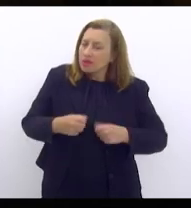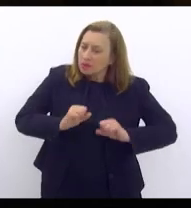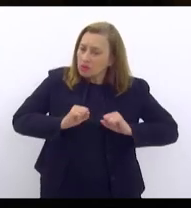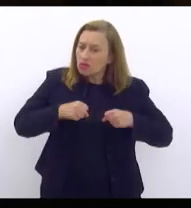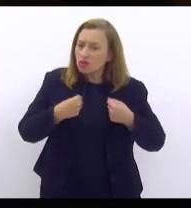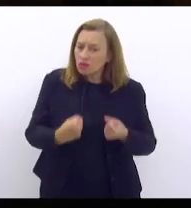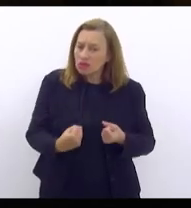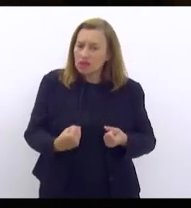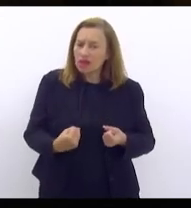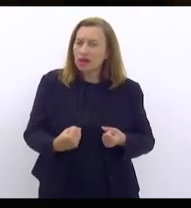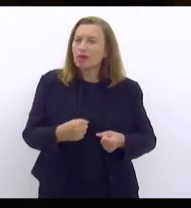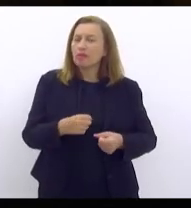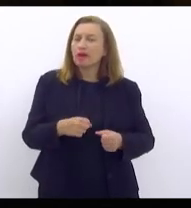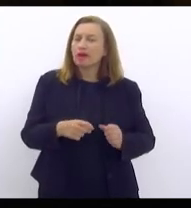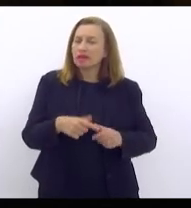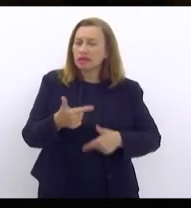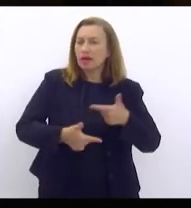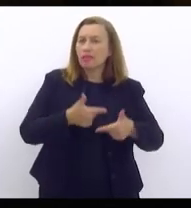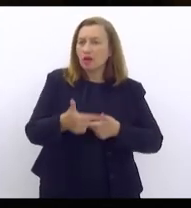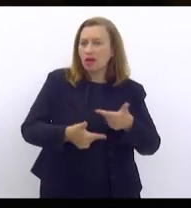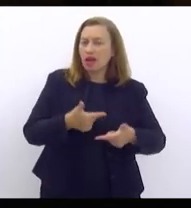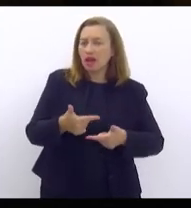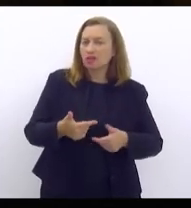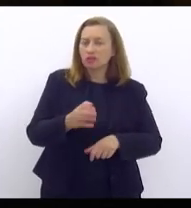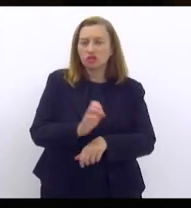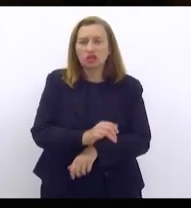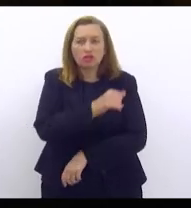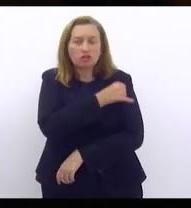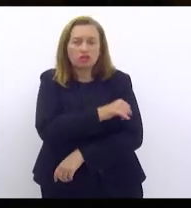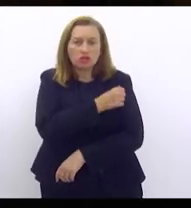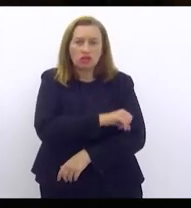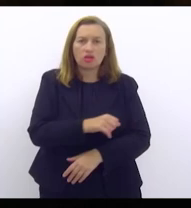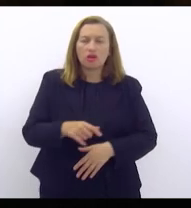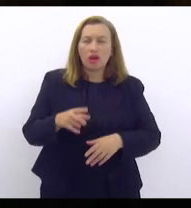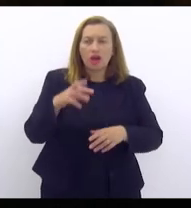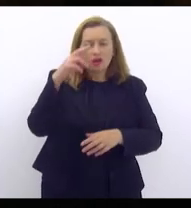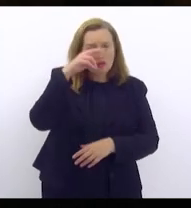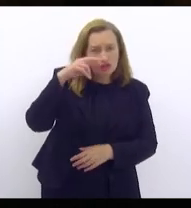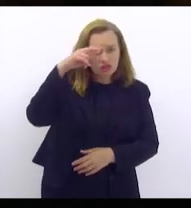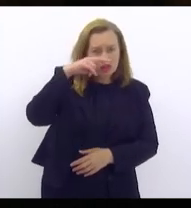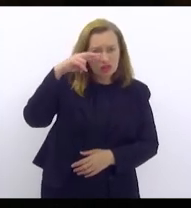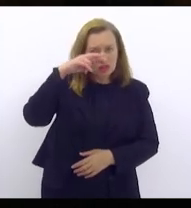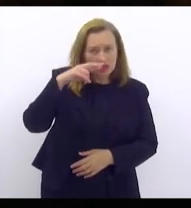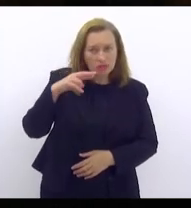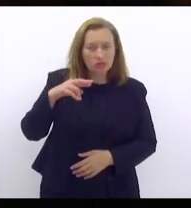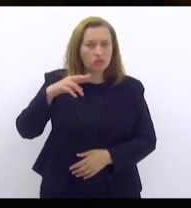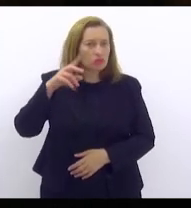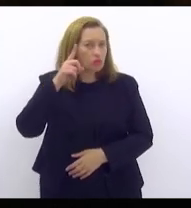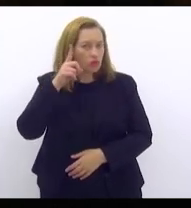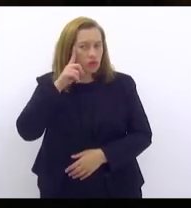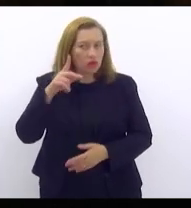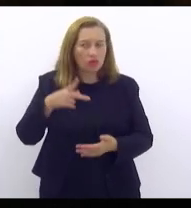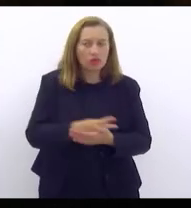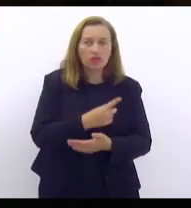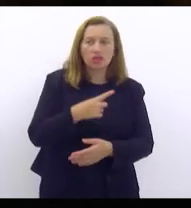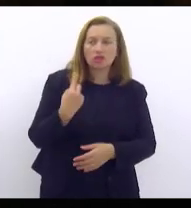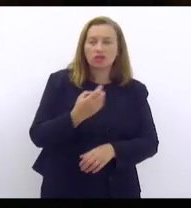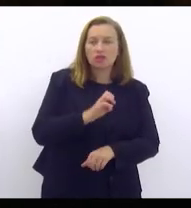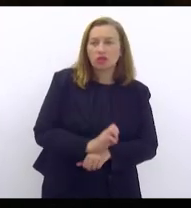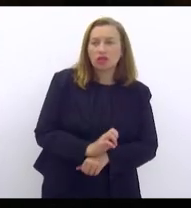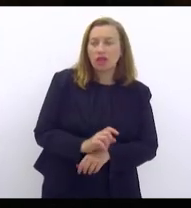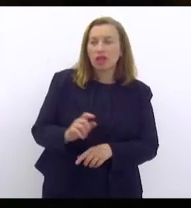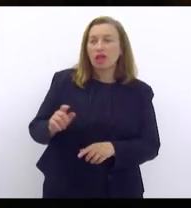As fiscalizações têm acontecido dioturnamente em nosso Estado. Nós recebemos